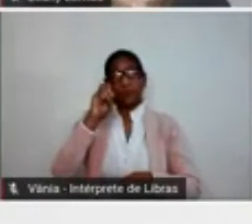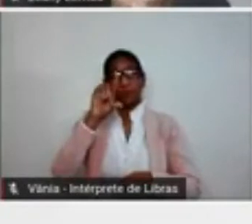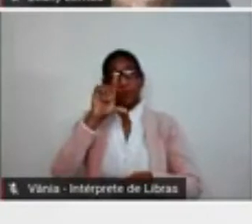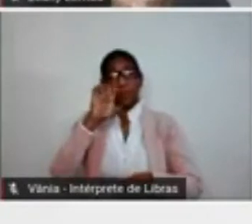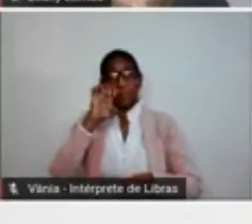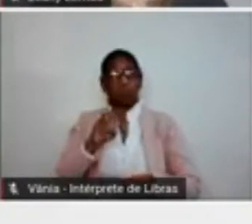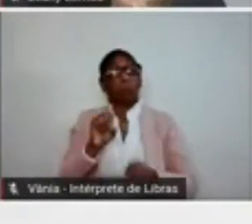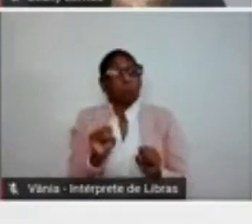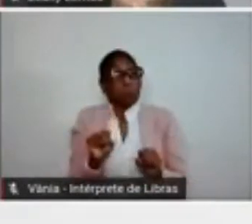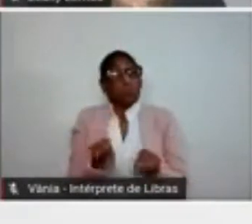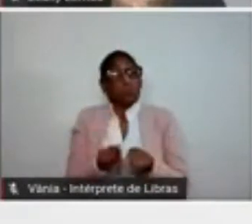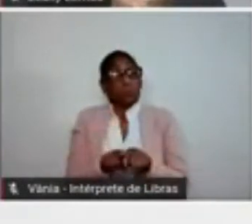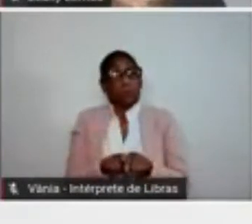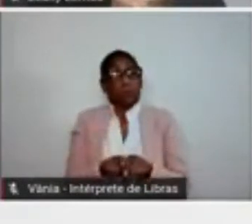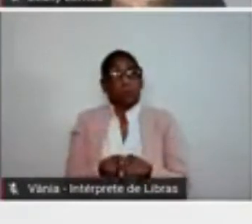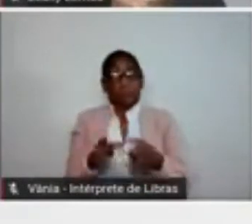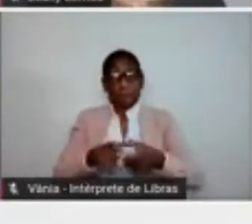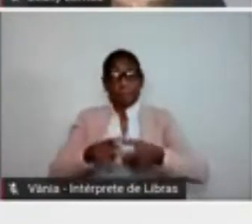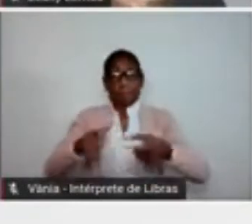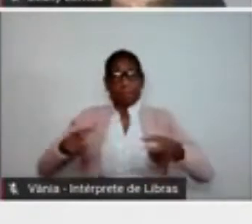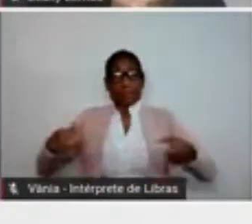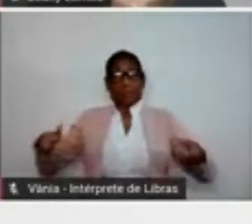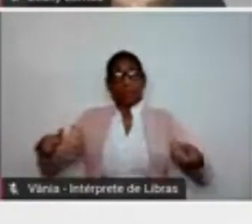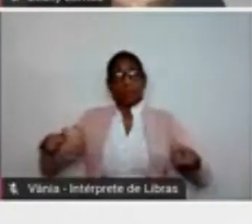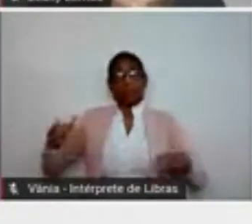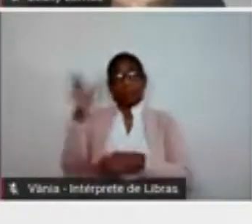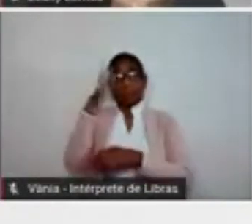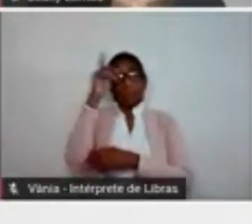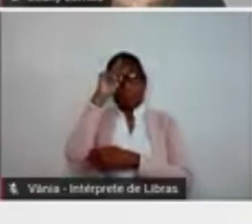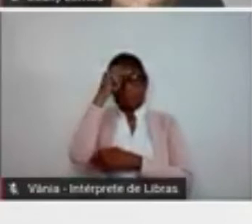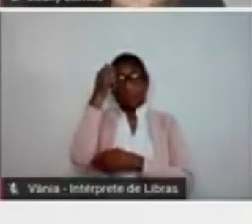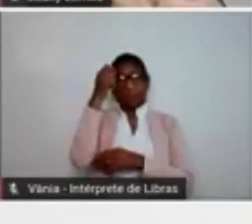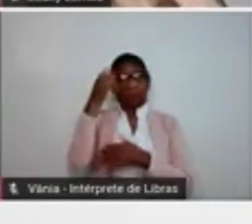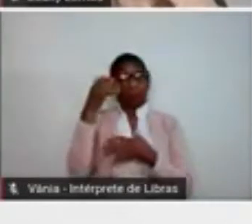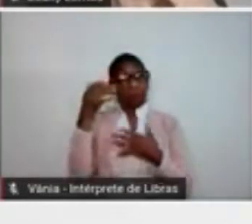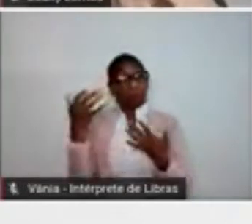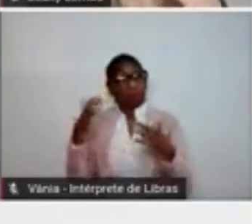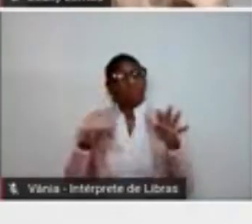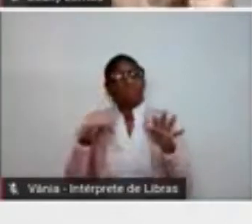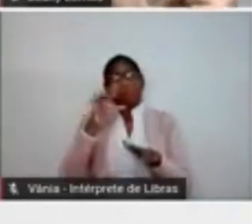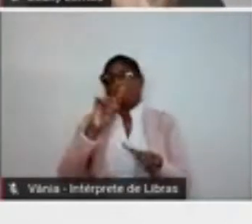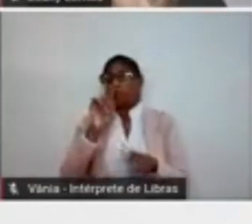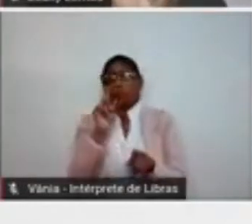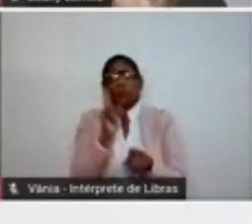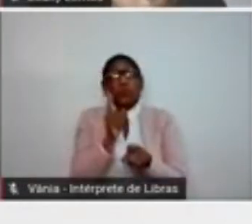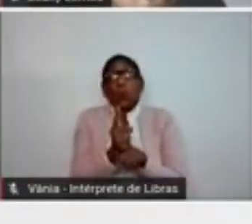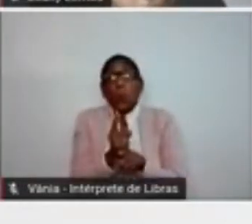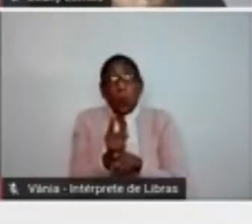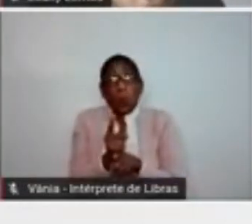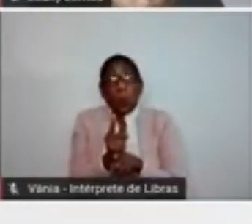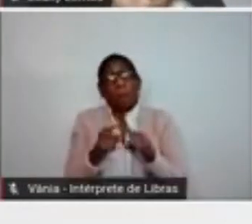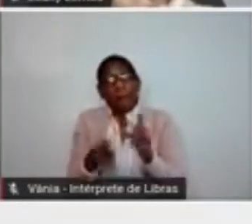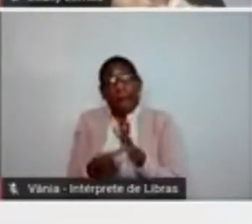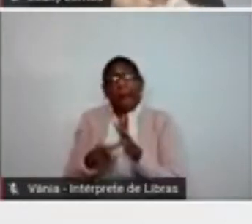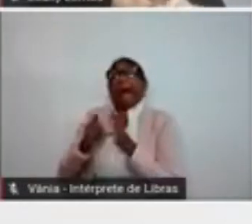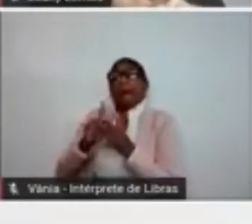dialogamos e entendemos que era possível fazer uma ampliação de teto de operação na bandeira preta, bandeira essa que nós não chegamos e nem esperamos chegar, mas que já antecipadamente